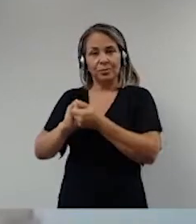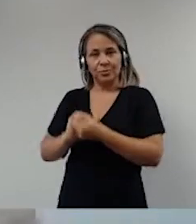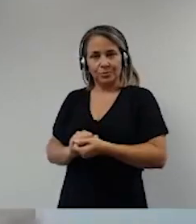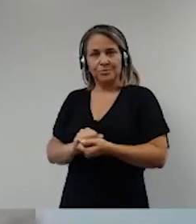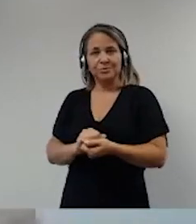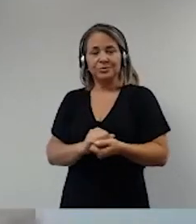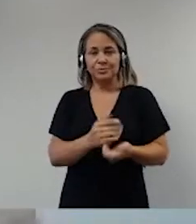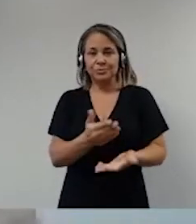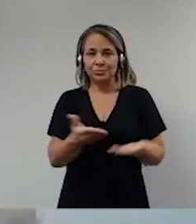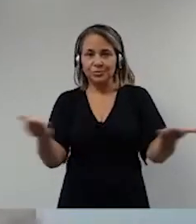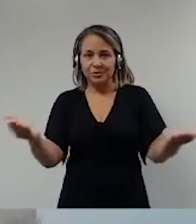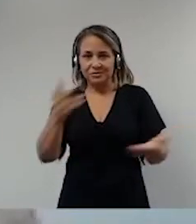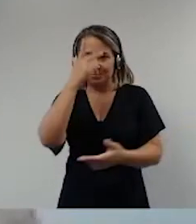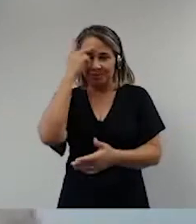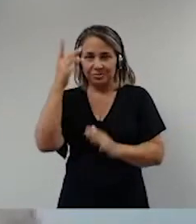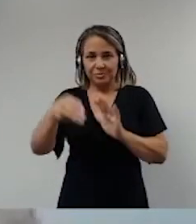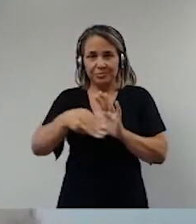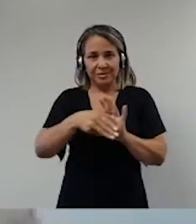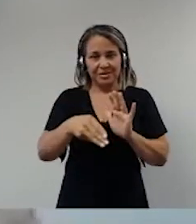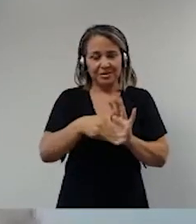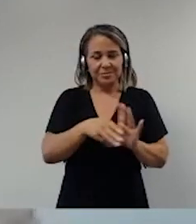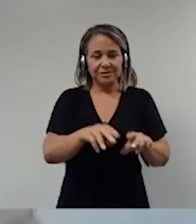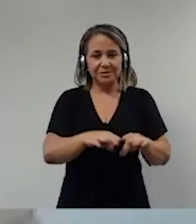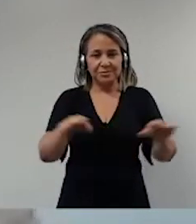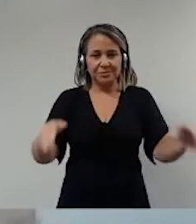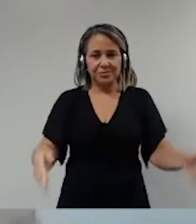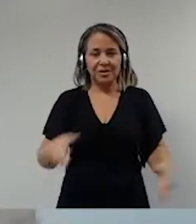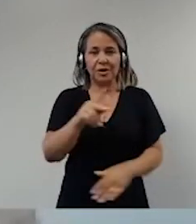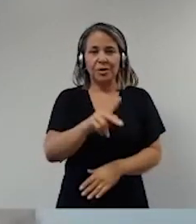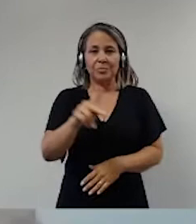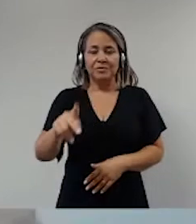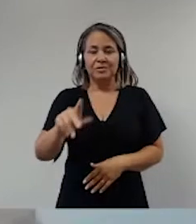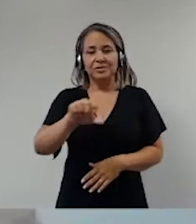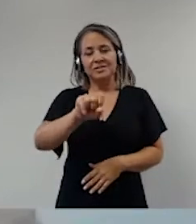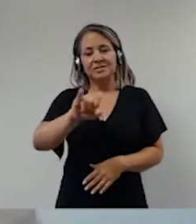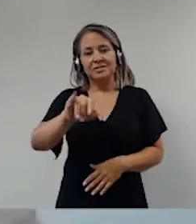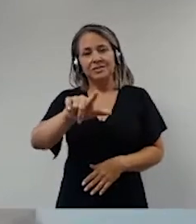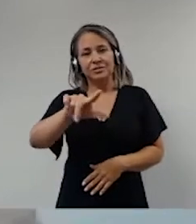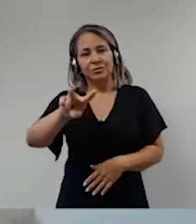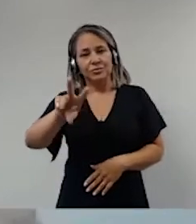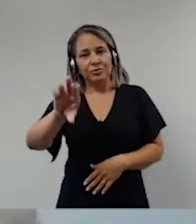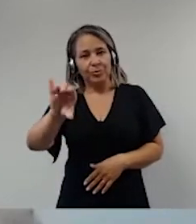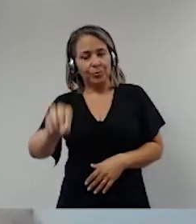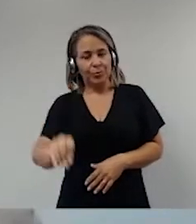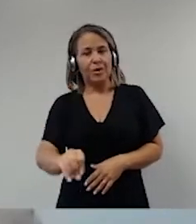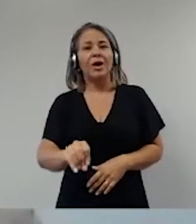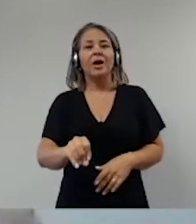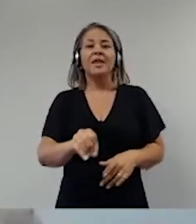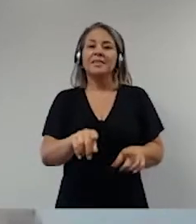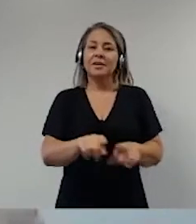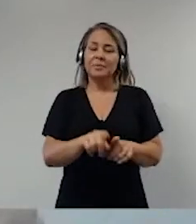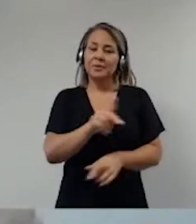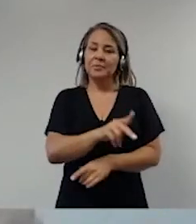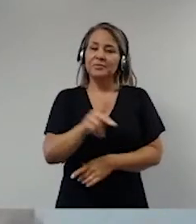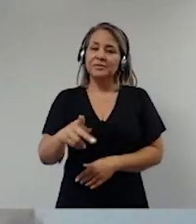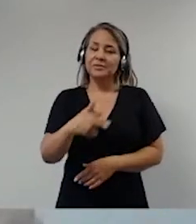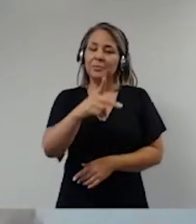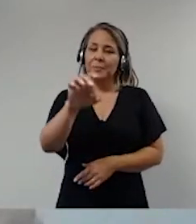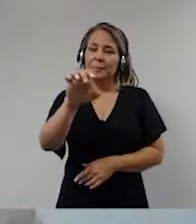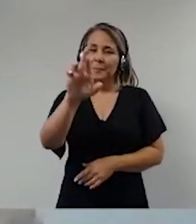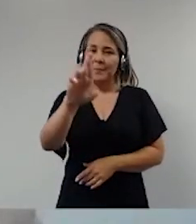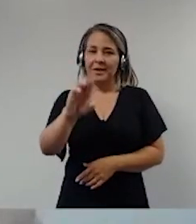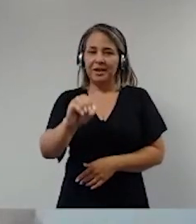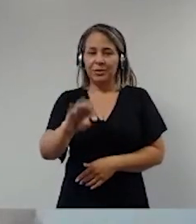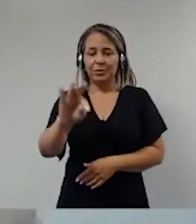outros membros desta banca, professor Silvio Almeida, professor Preto Zezé. É uma